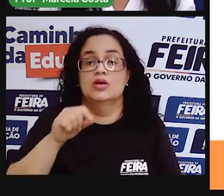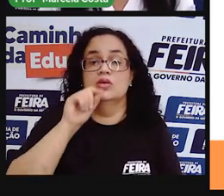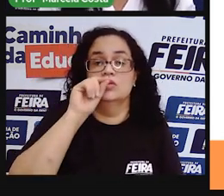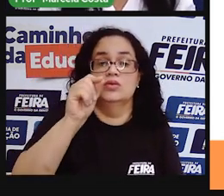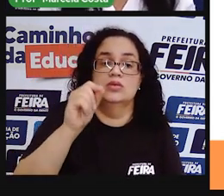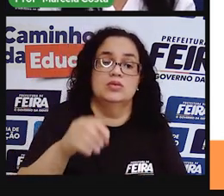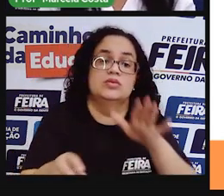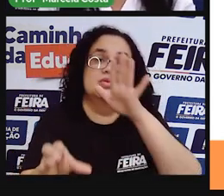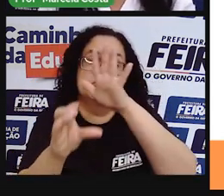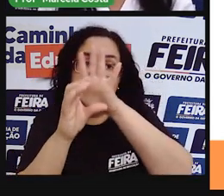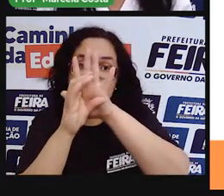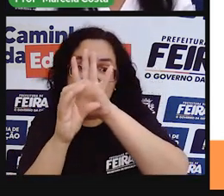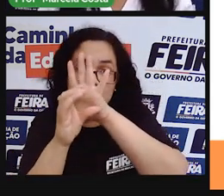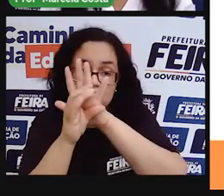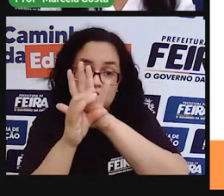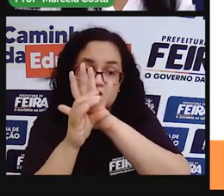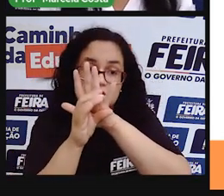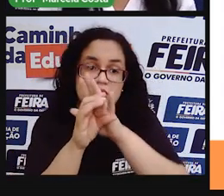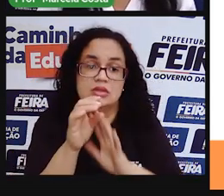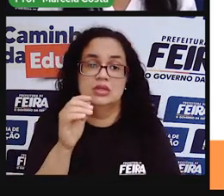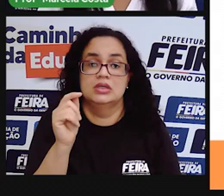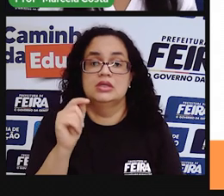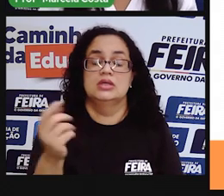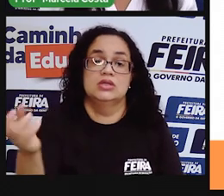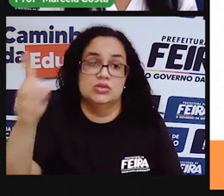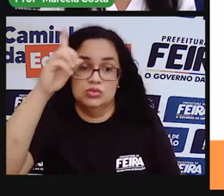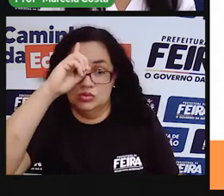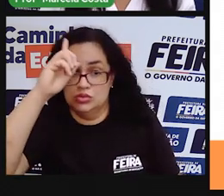símbolos, desses instrumentos no nosso dia a dia?